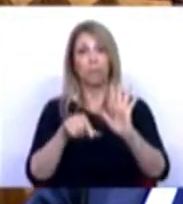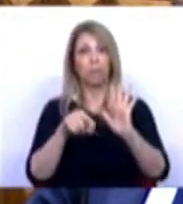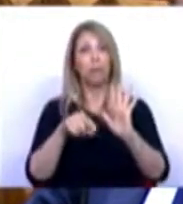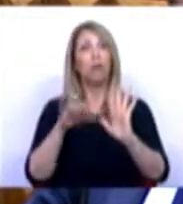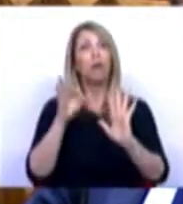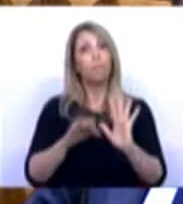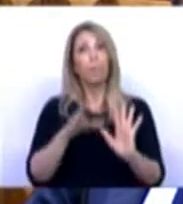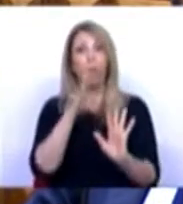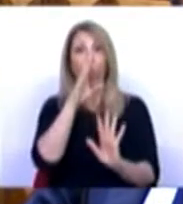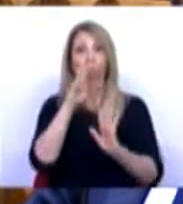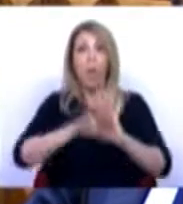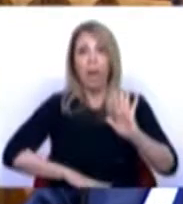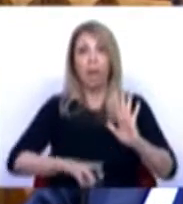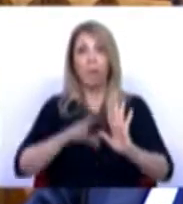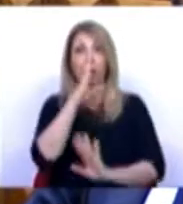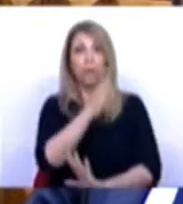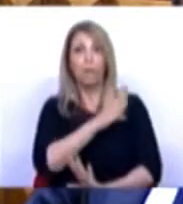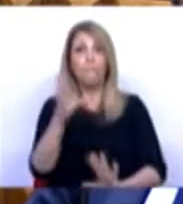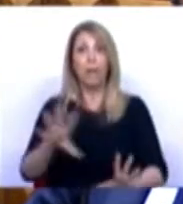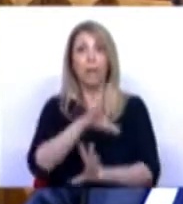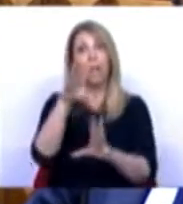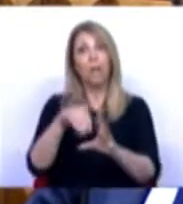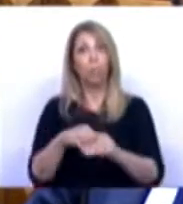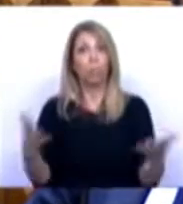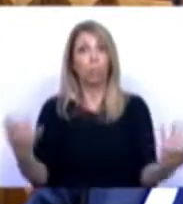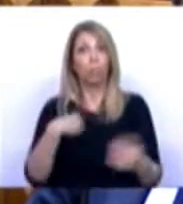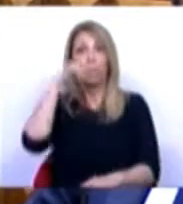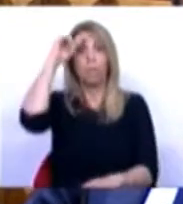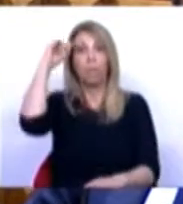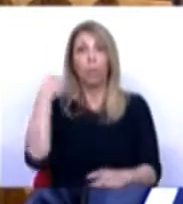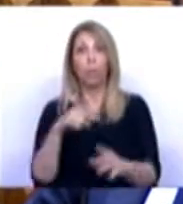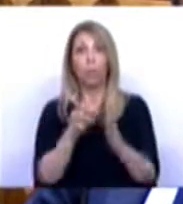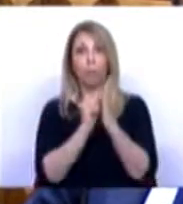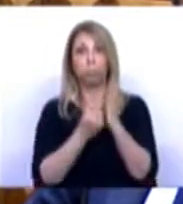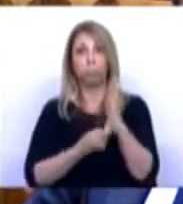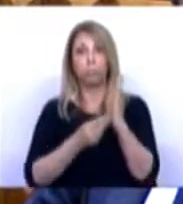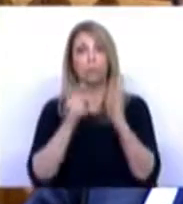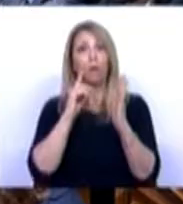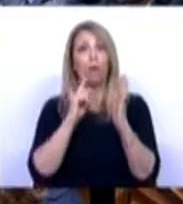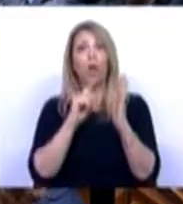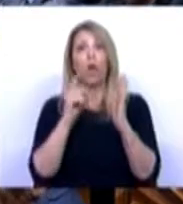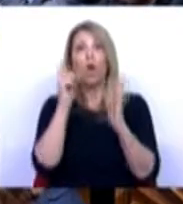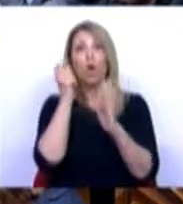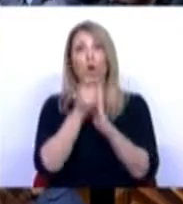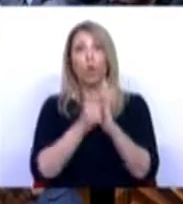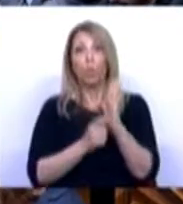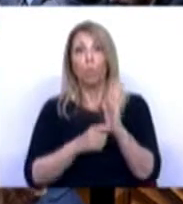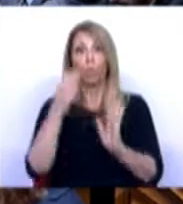que vigoram internamente e, portanto, não teremos dificuldade em acompanhar a redação destes três números com esta pequena alteração. Muito obrigado.